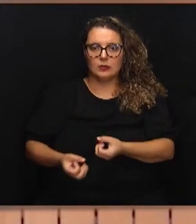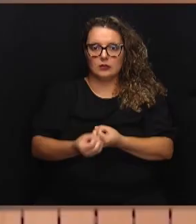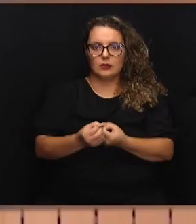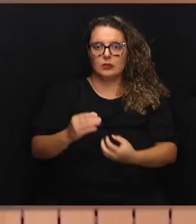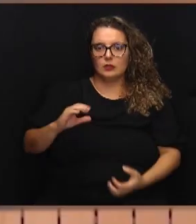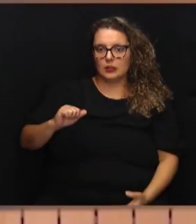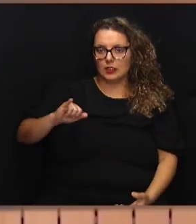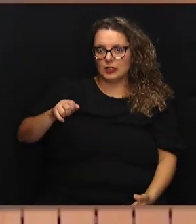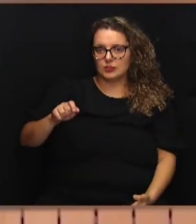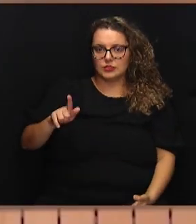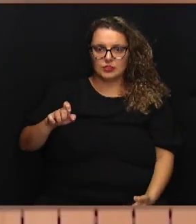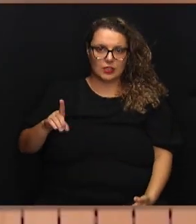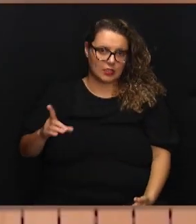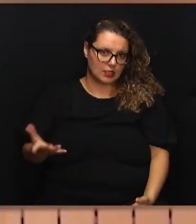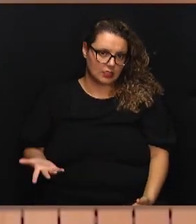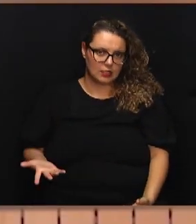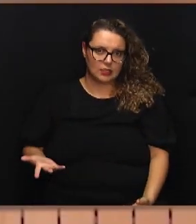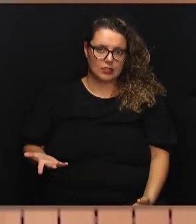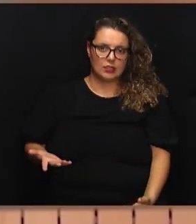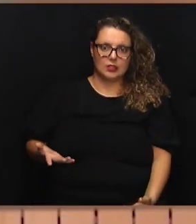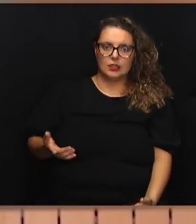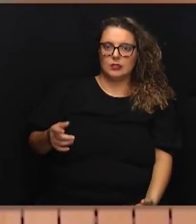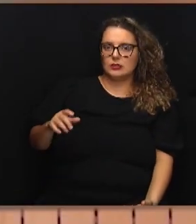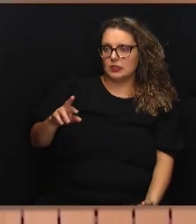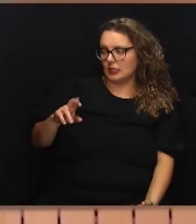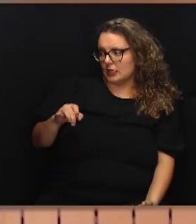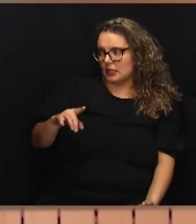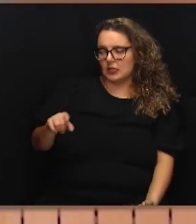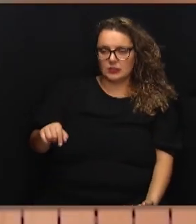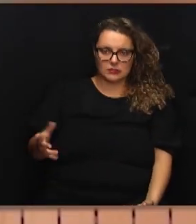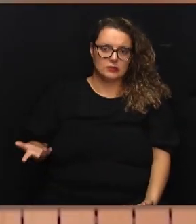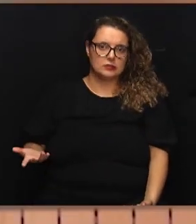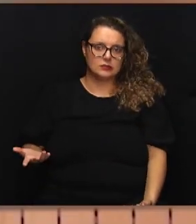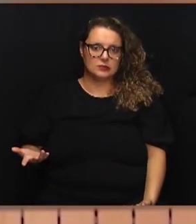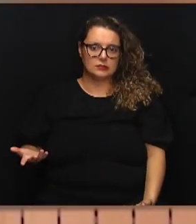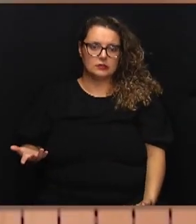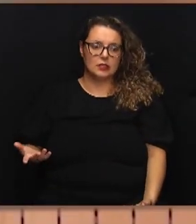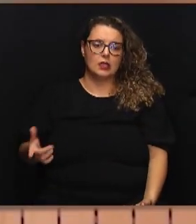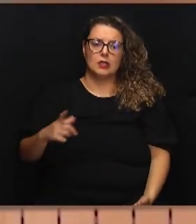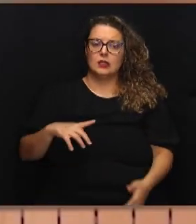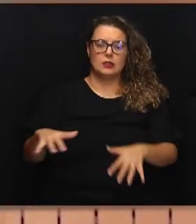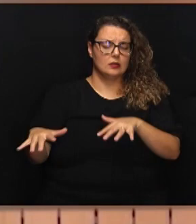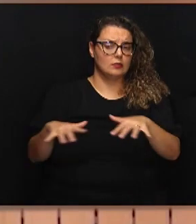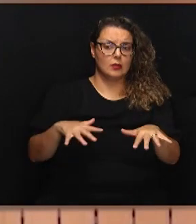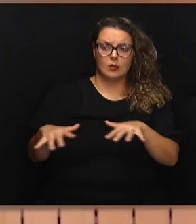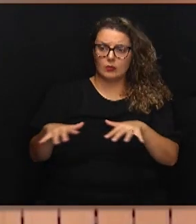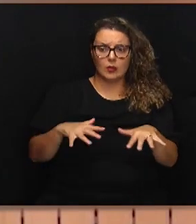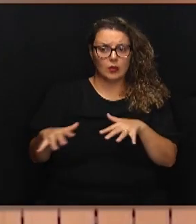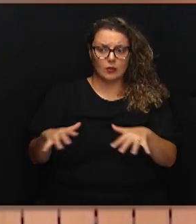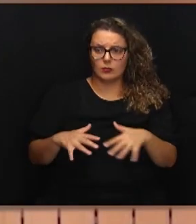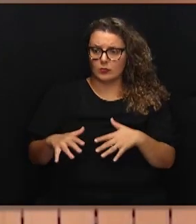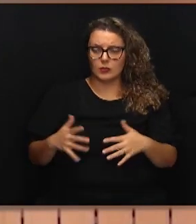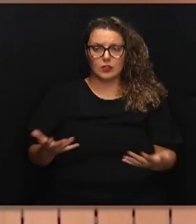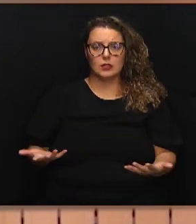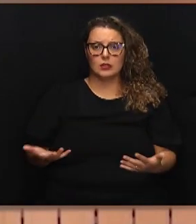CAGED, enfim, dentro da RAIS, observar que há uma mobilidade brutal